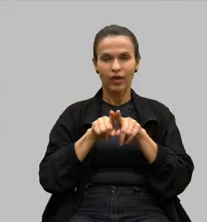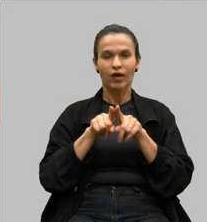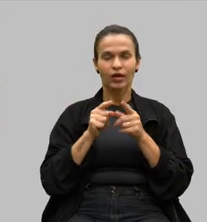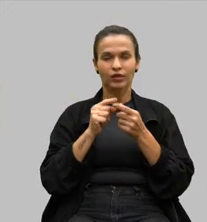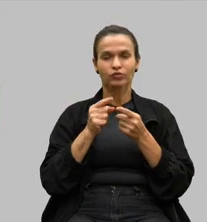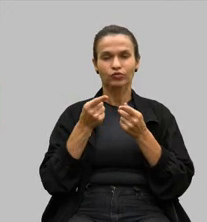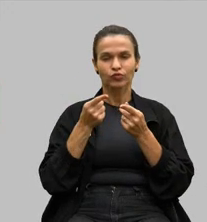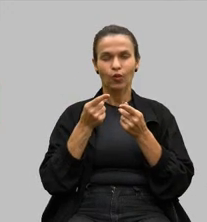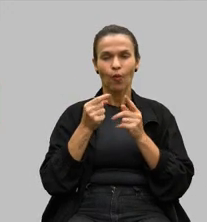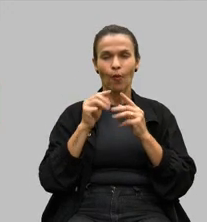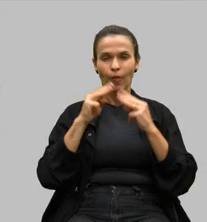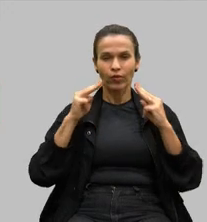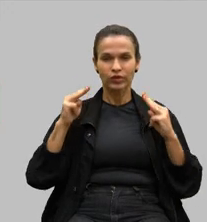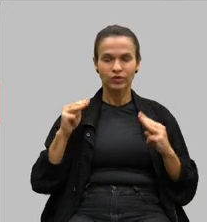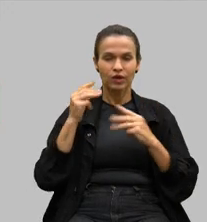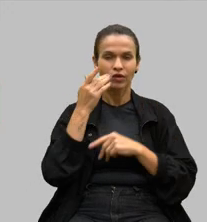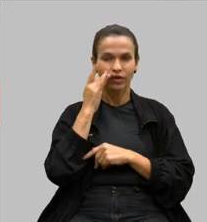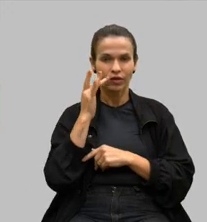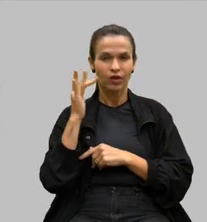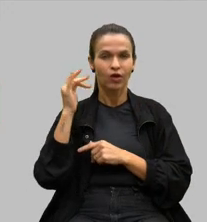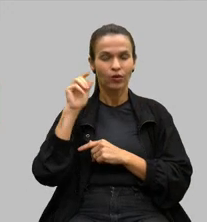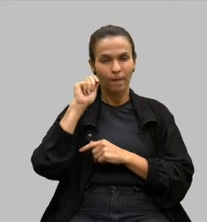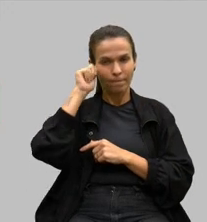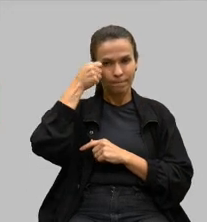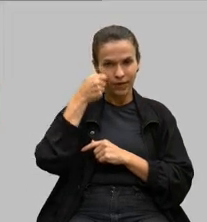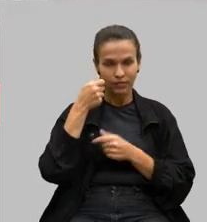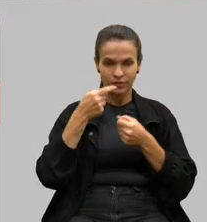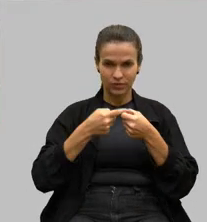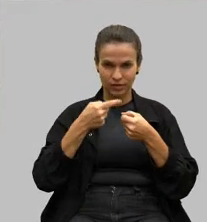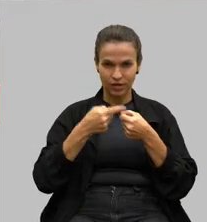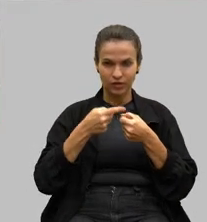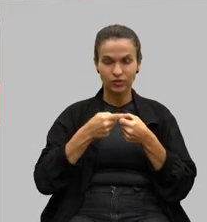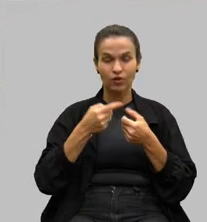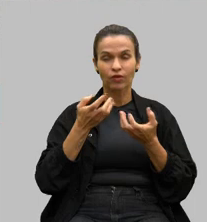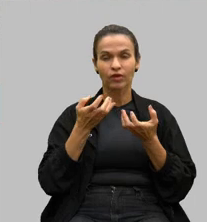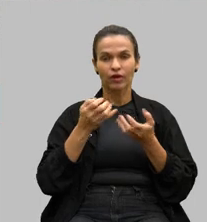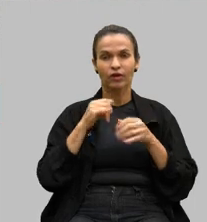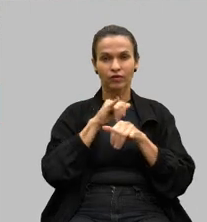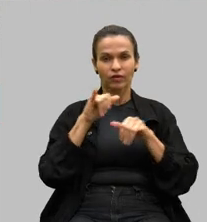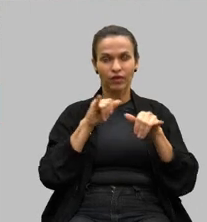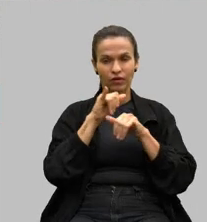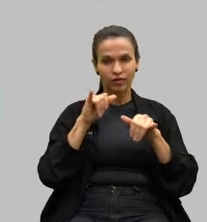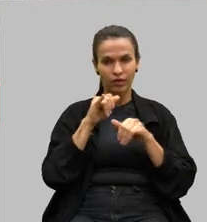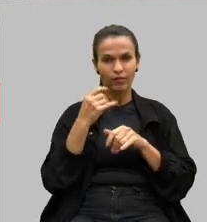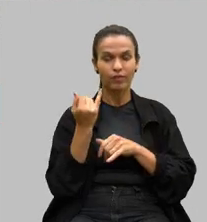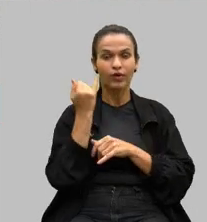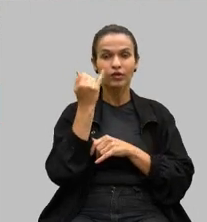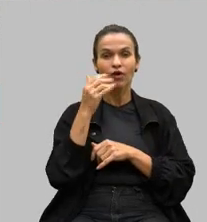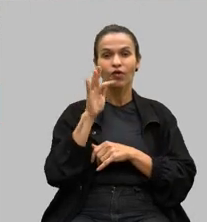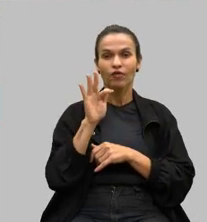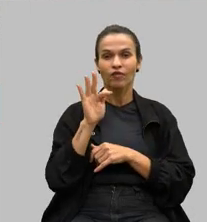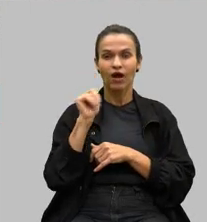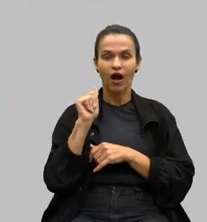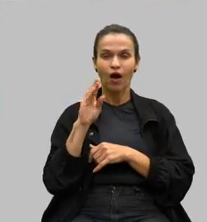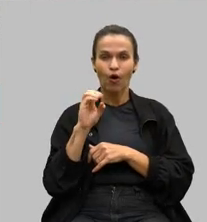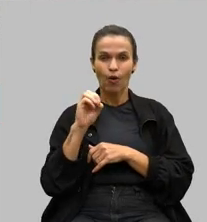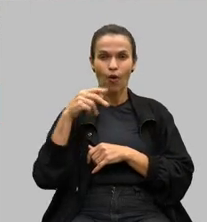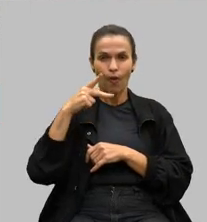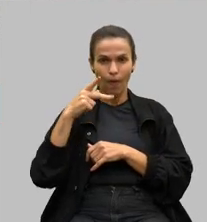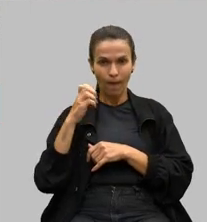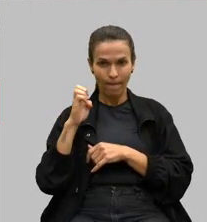eh inauguração da faop Itinerante eu quero ressaltar muito a importância da faop de sair de um município e estar em